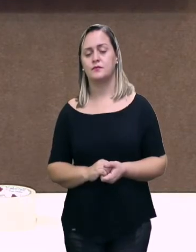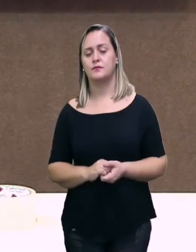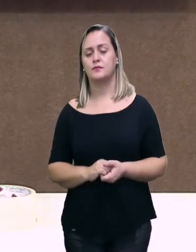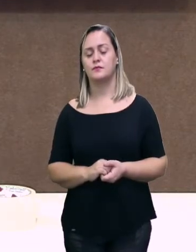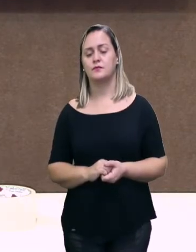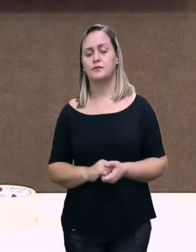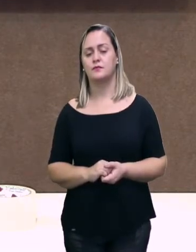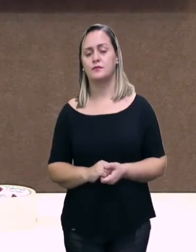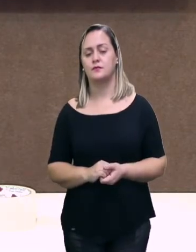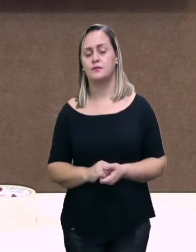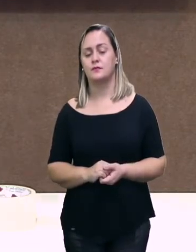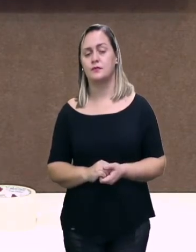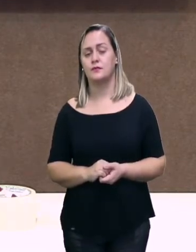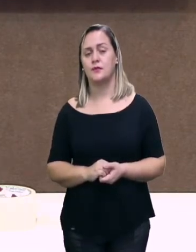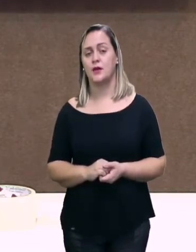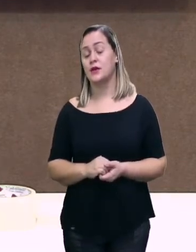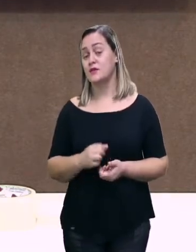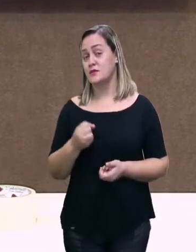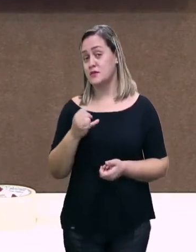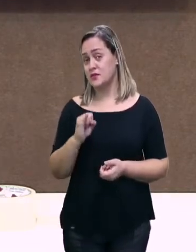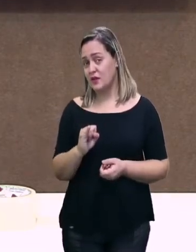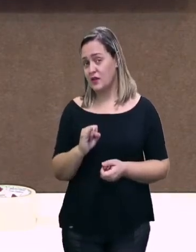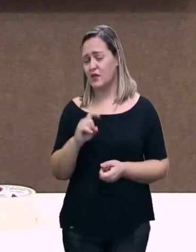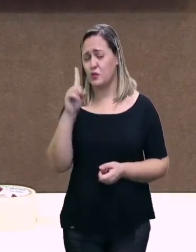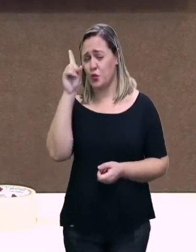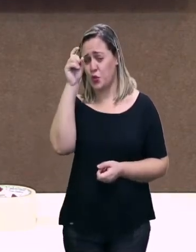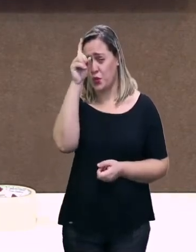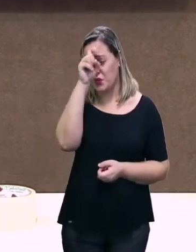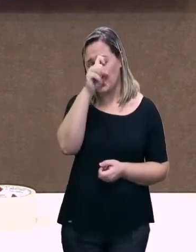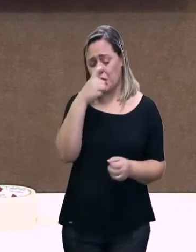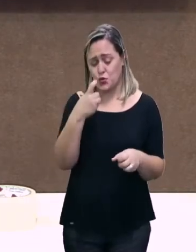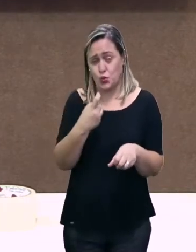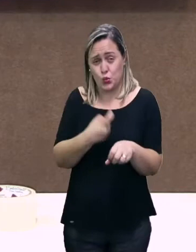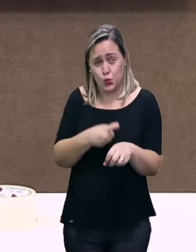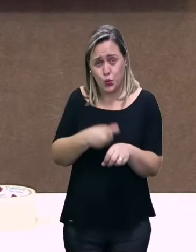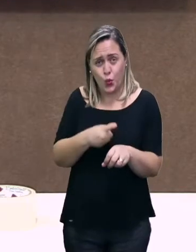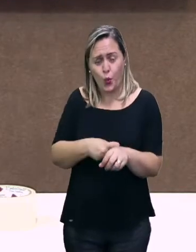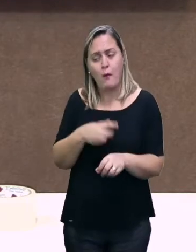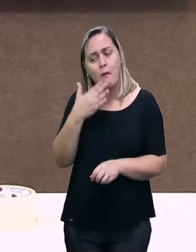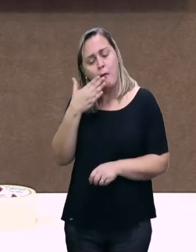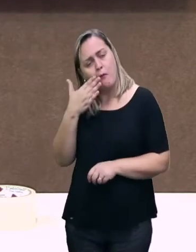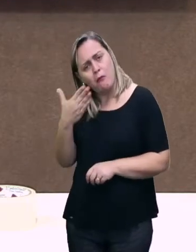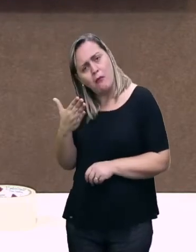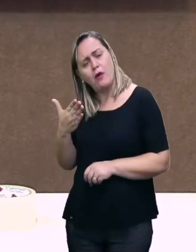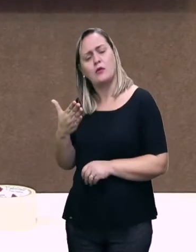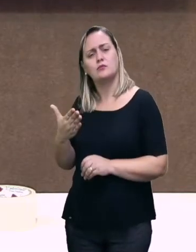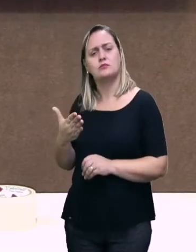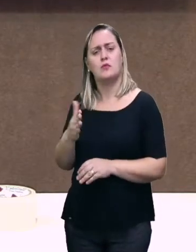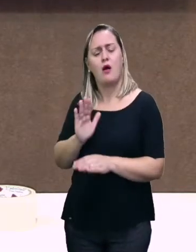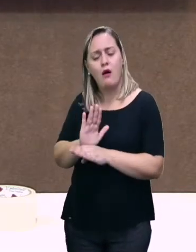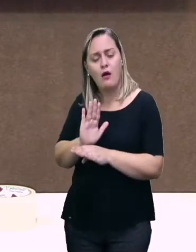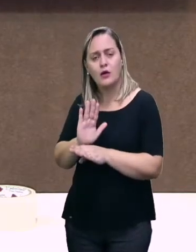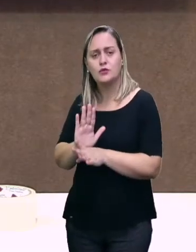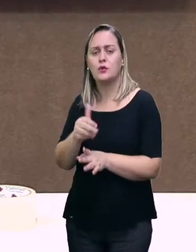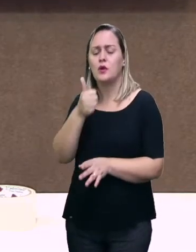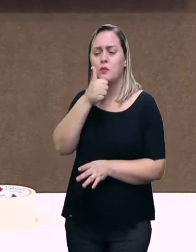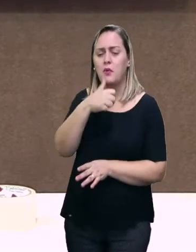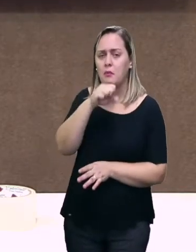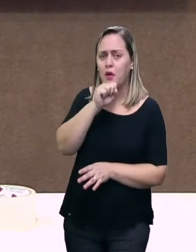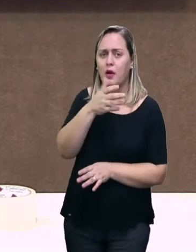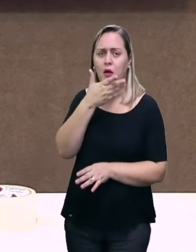Se tiver muito difícil para você cortar, pede ajuda do papai ou a mamãe ou quem tiver aí com você, né,